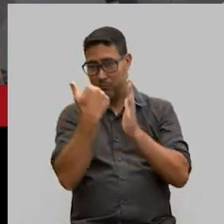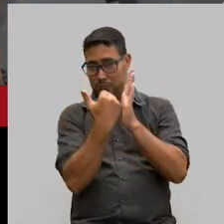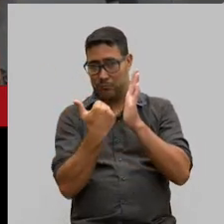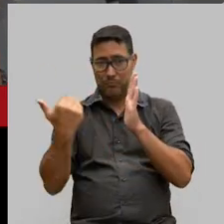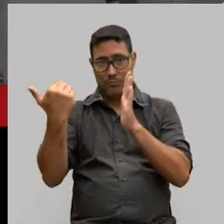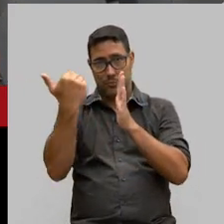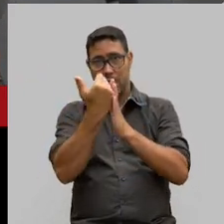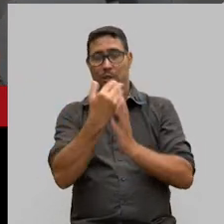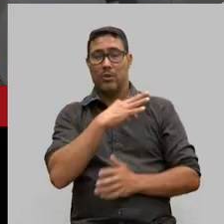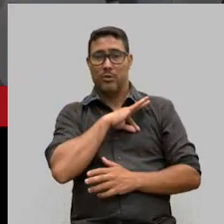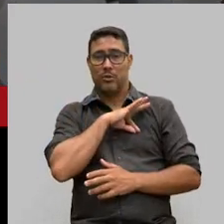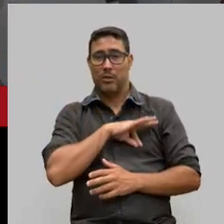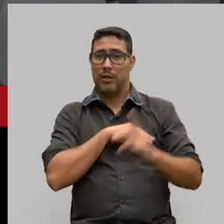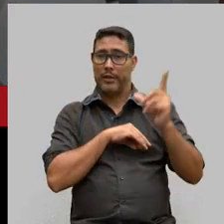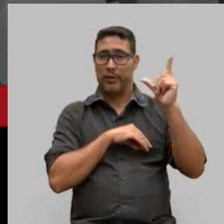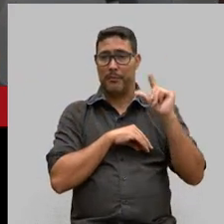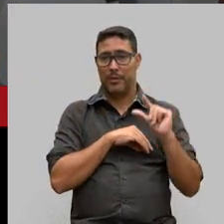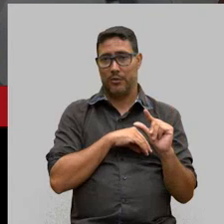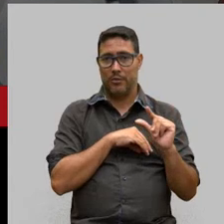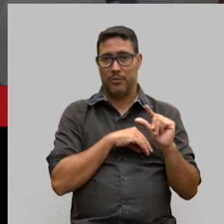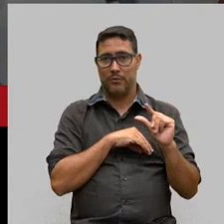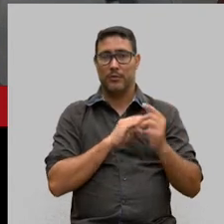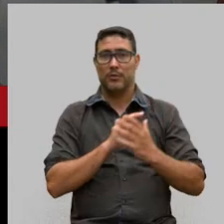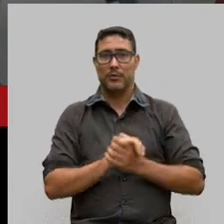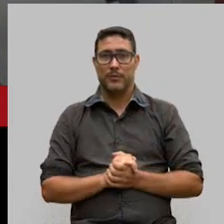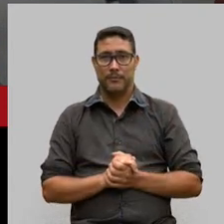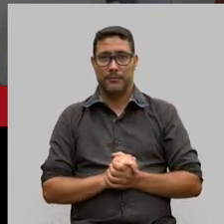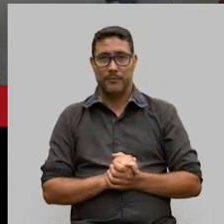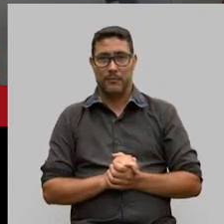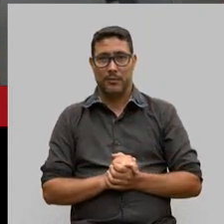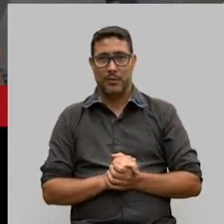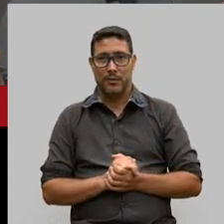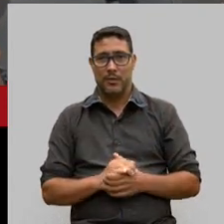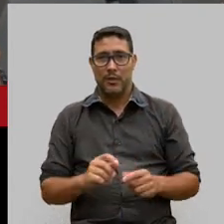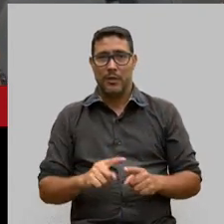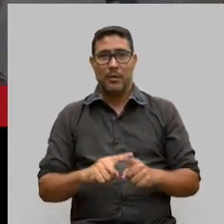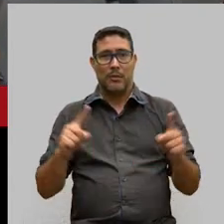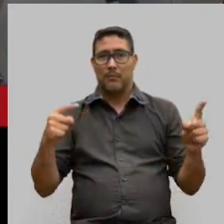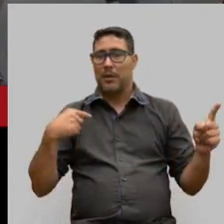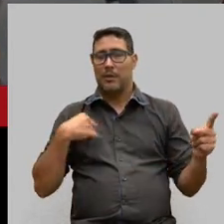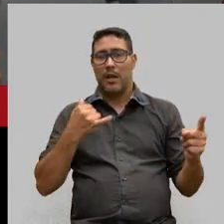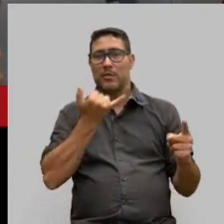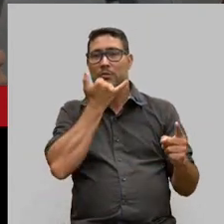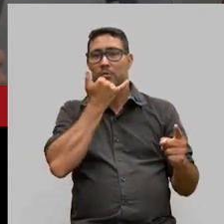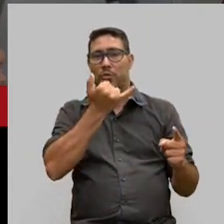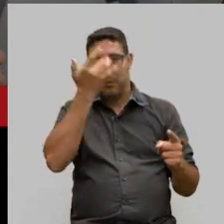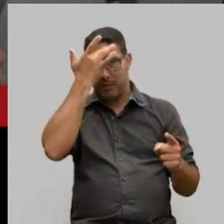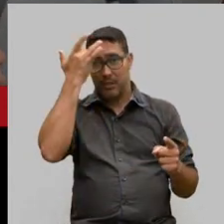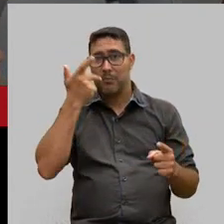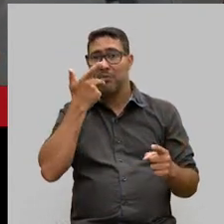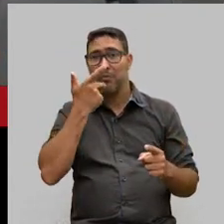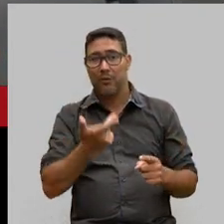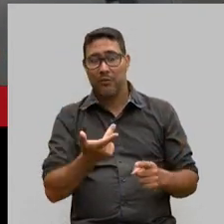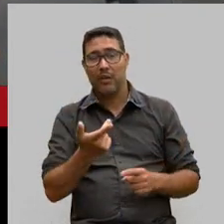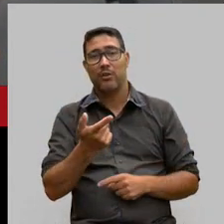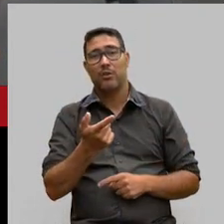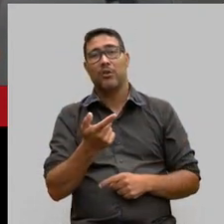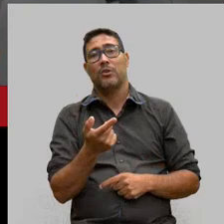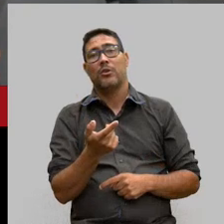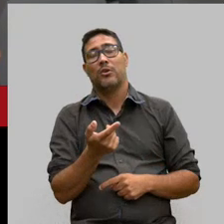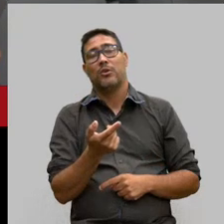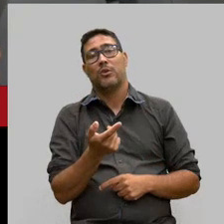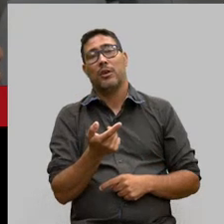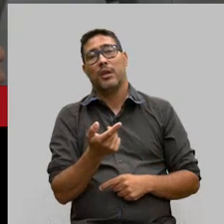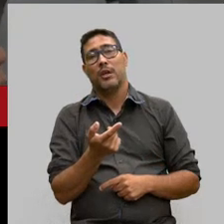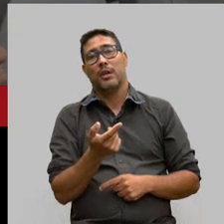menor e para infelicidade minha a desculpa que foi dada é que num